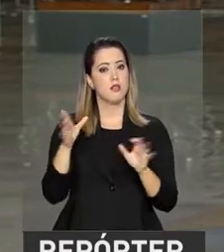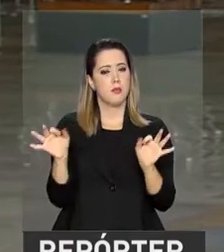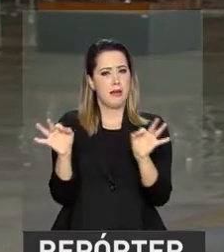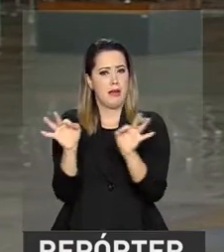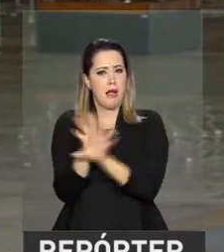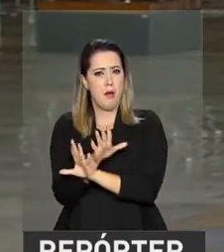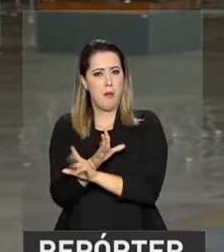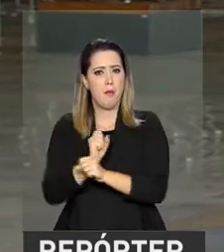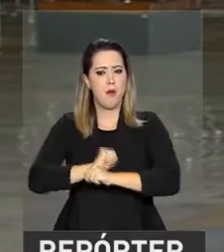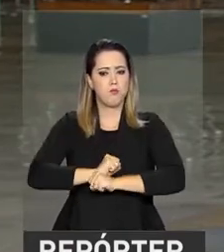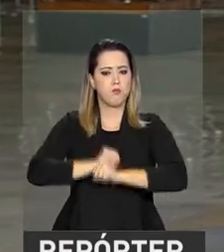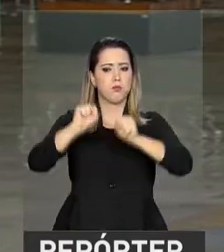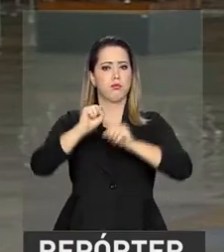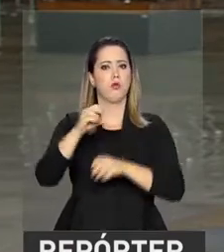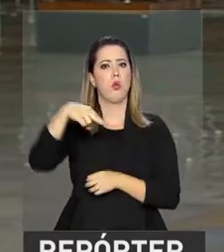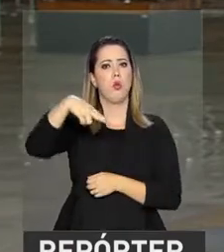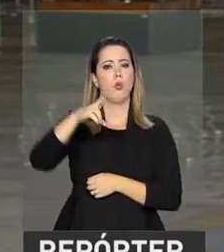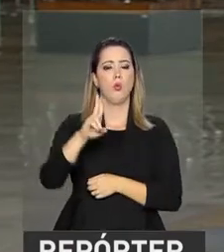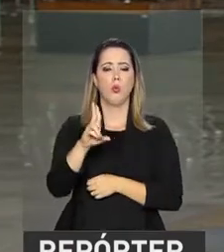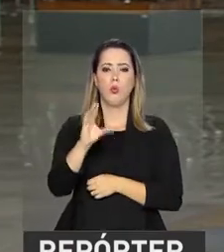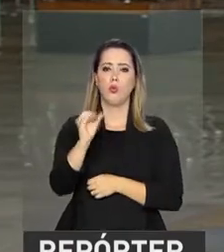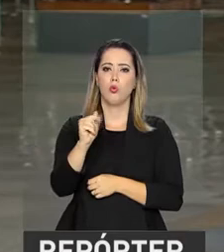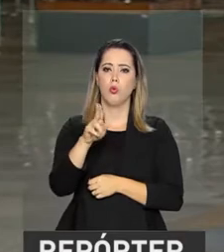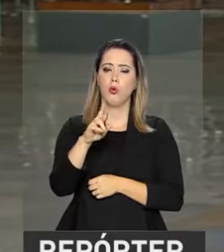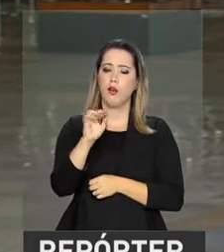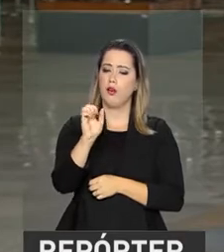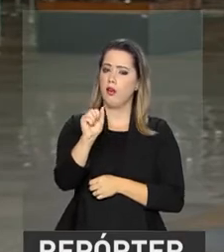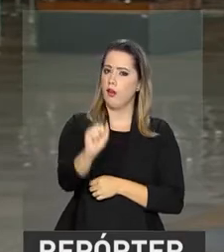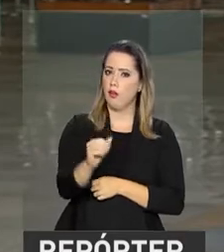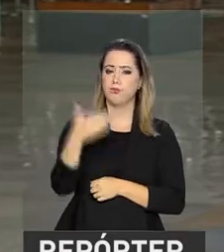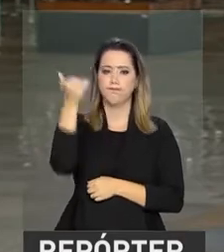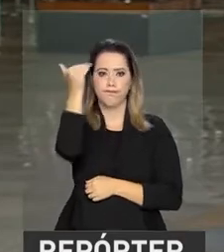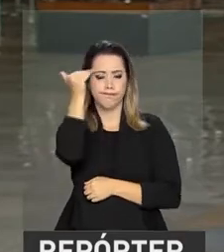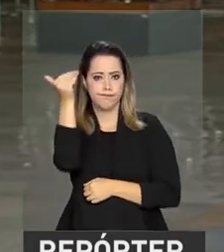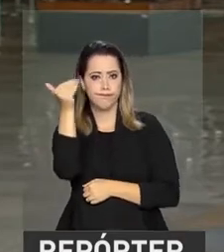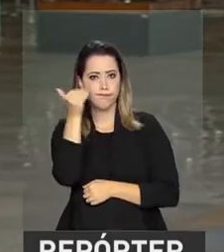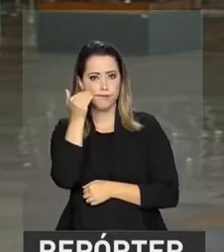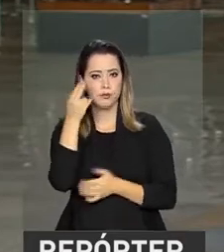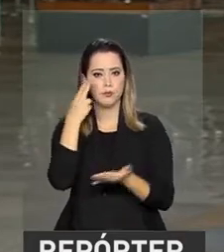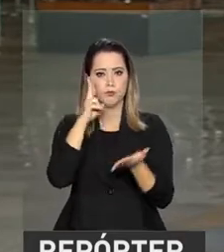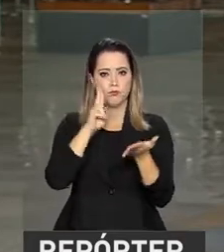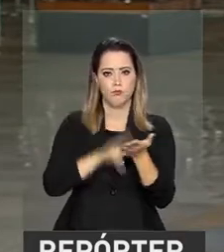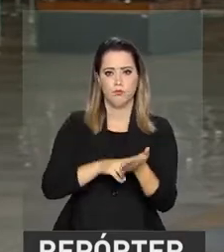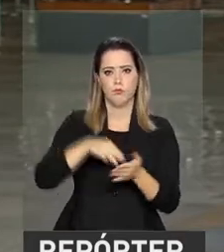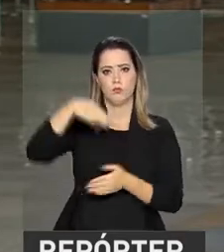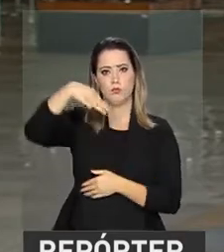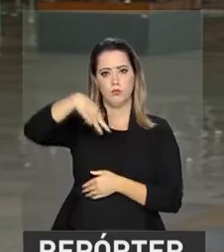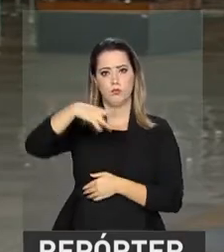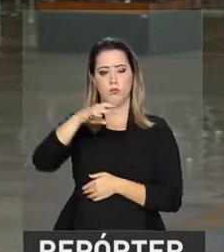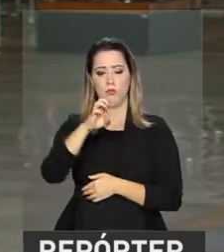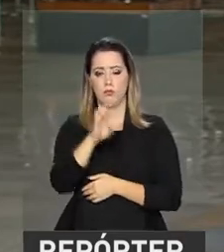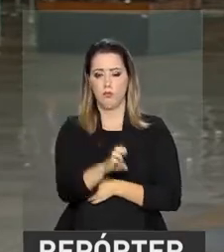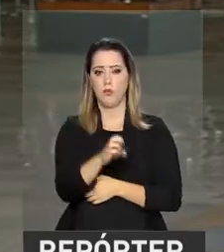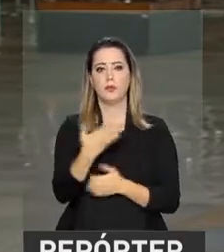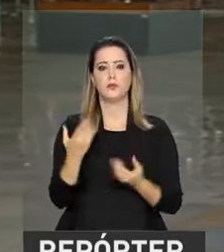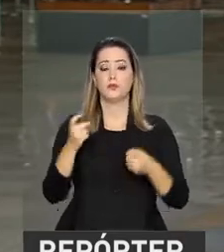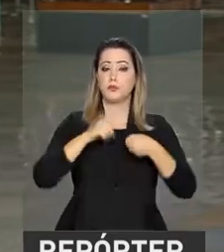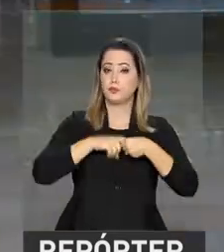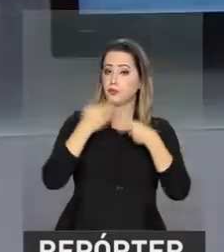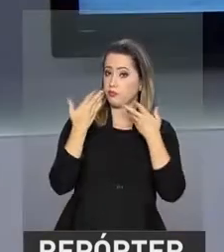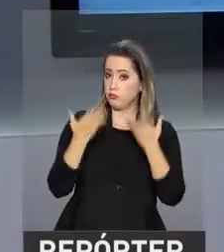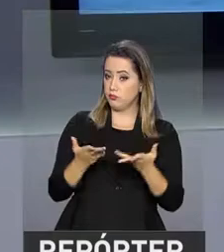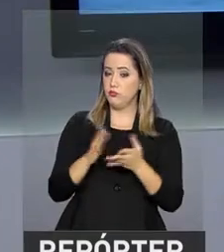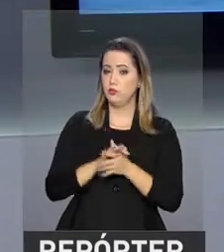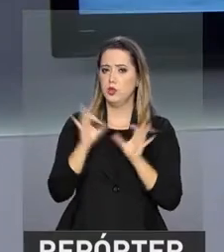da península coreana fecha aspas portanto essa é a nota publicada pelo ministério das relações exteriores eu voto com você roberto